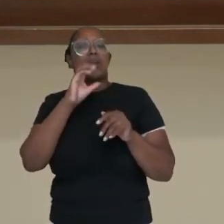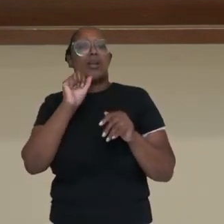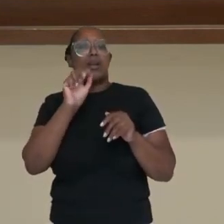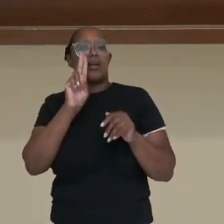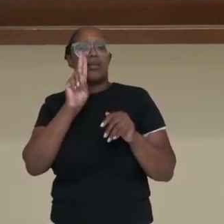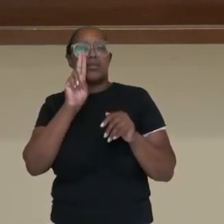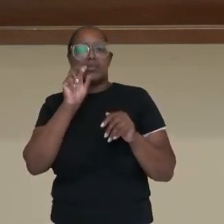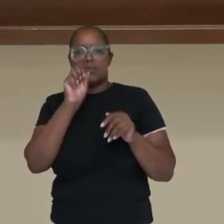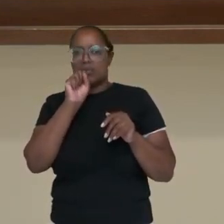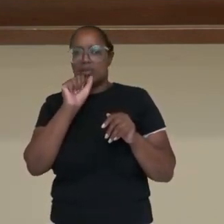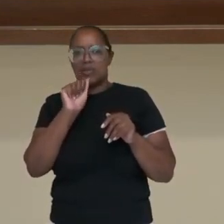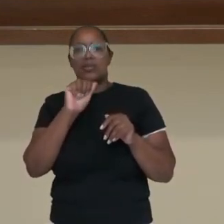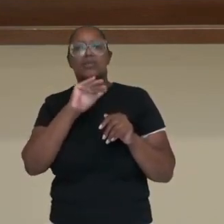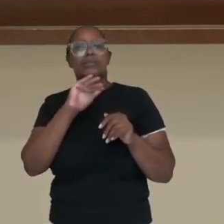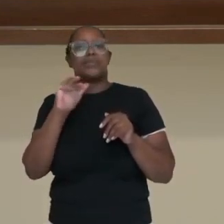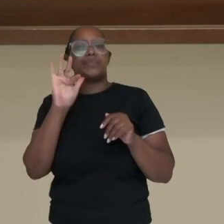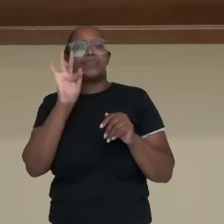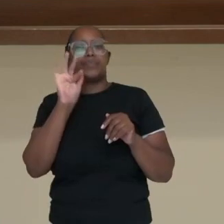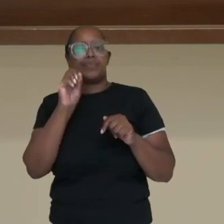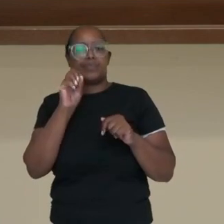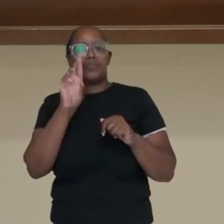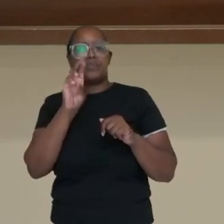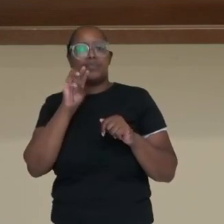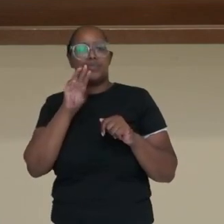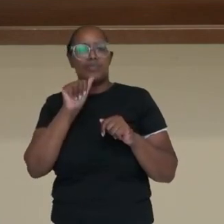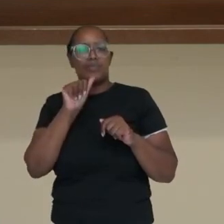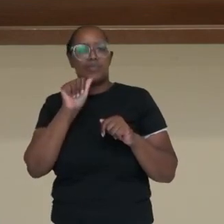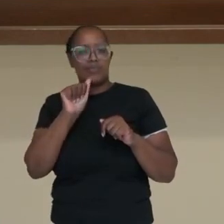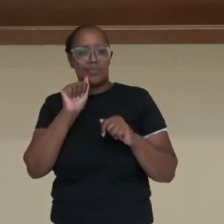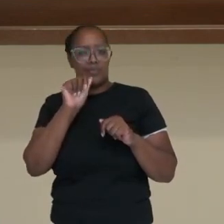dei o exemplo da cadeira de madeira, né?